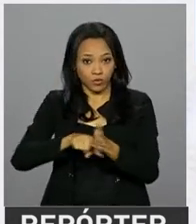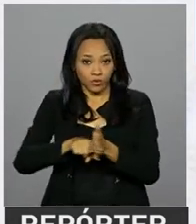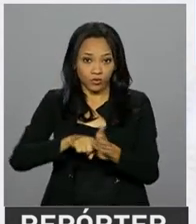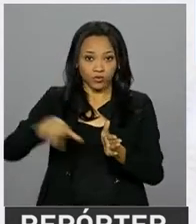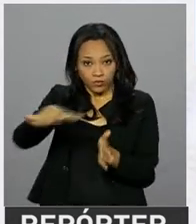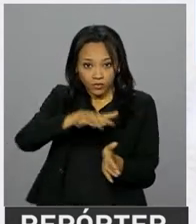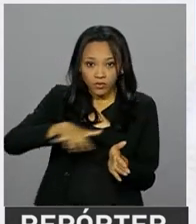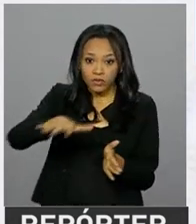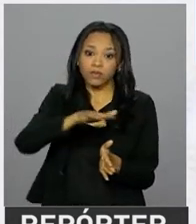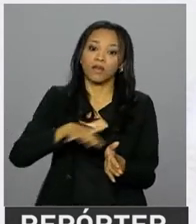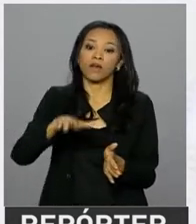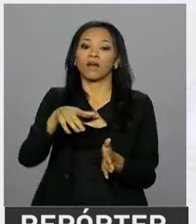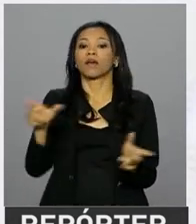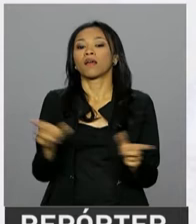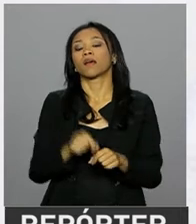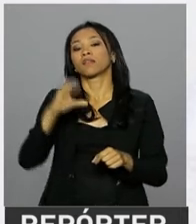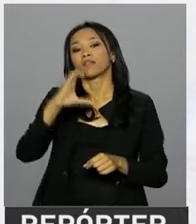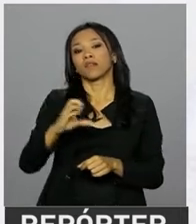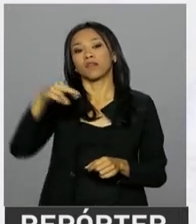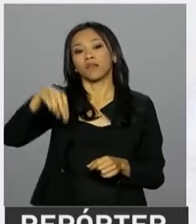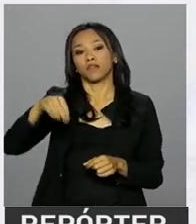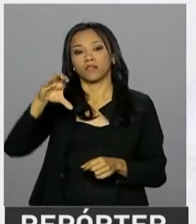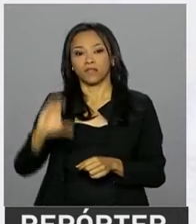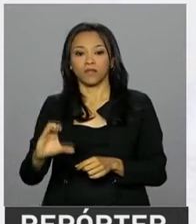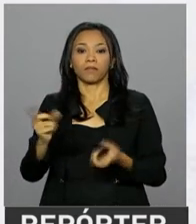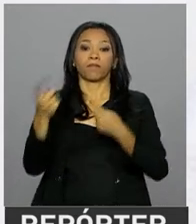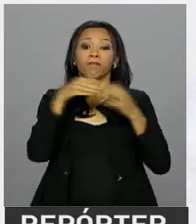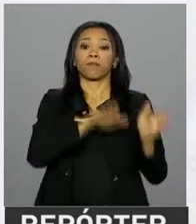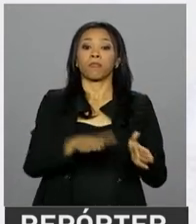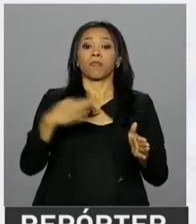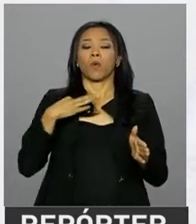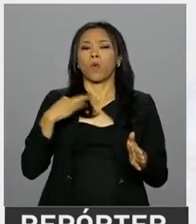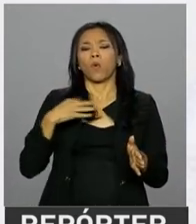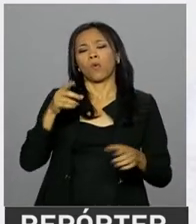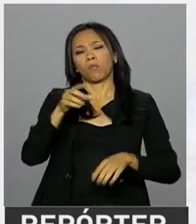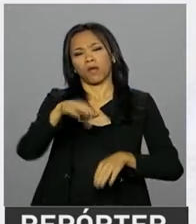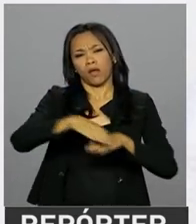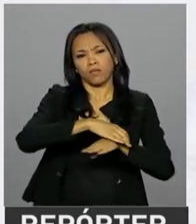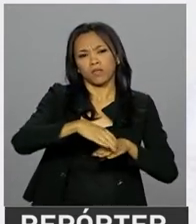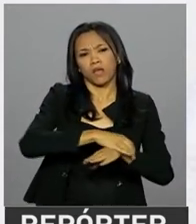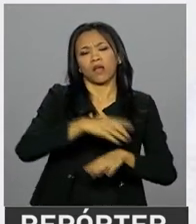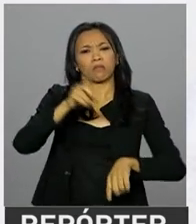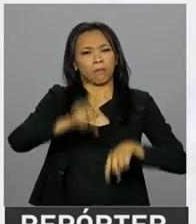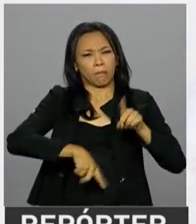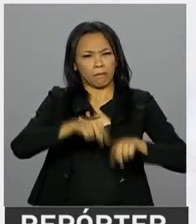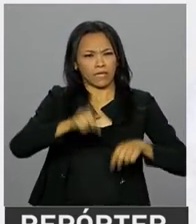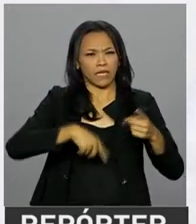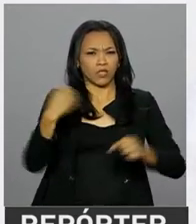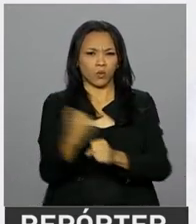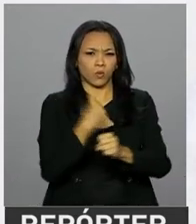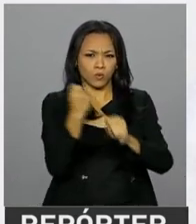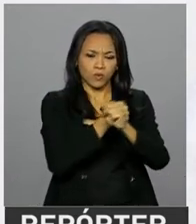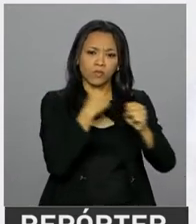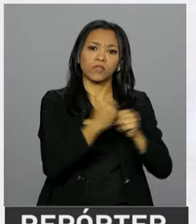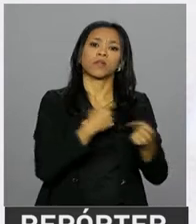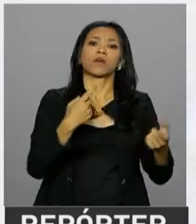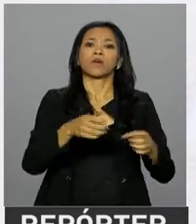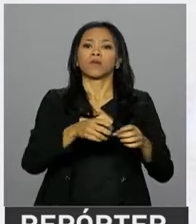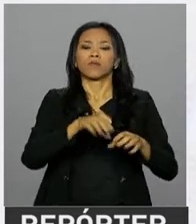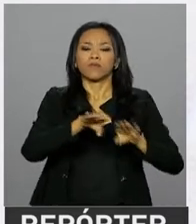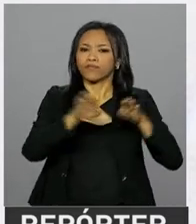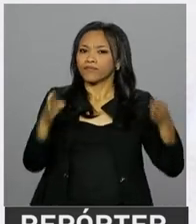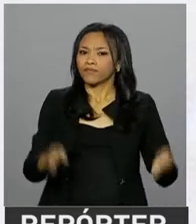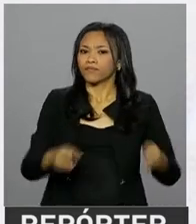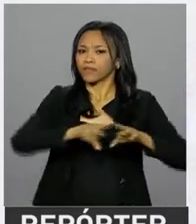serviços e turismo a cnc vestuário calçados materiais de construção e móveis e eletrodomésticos tiveram os maiores